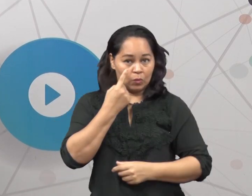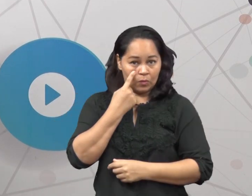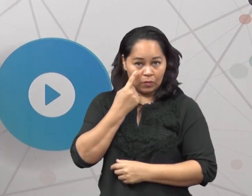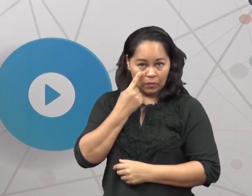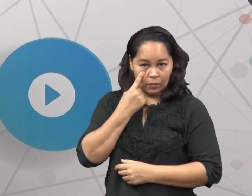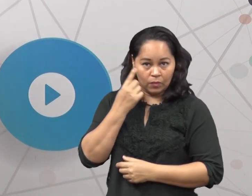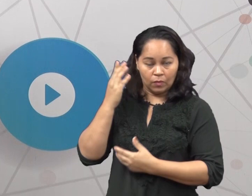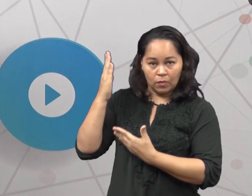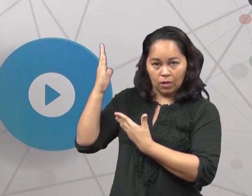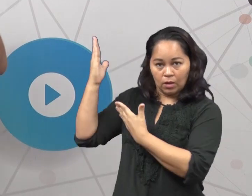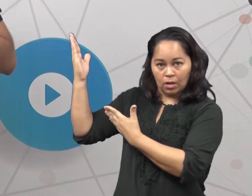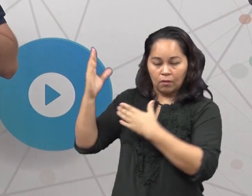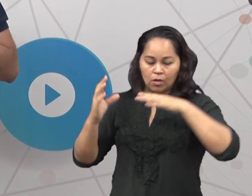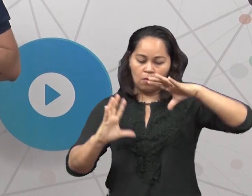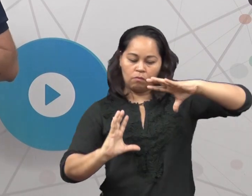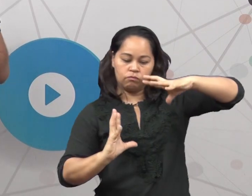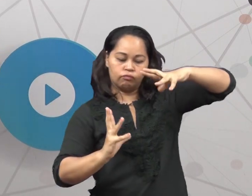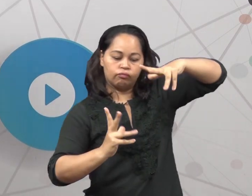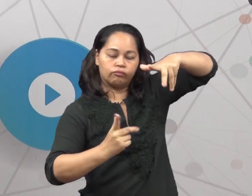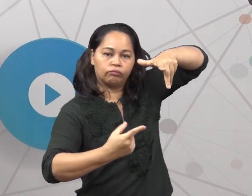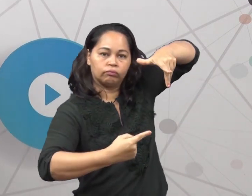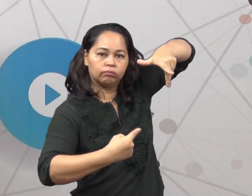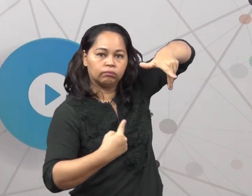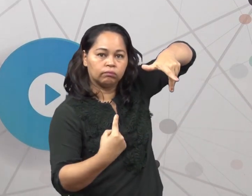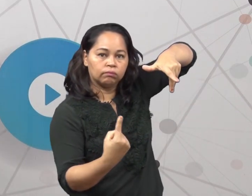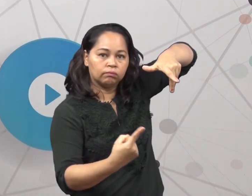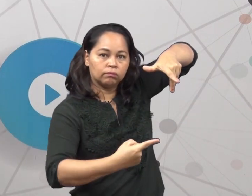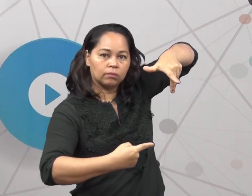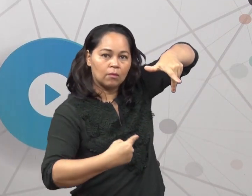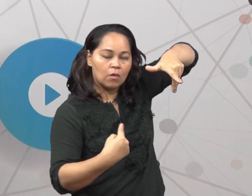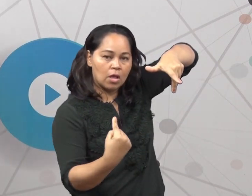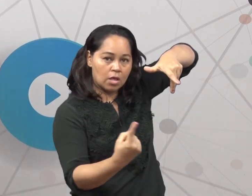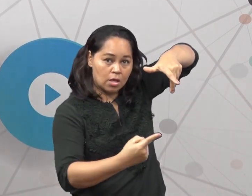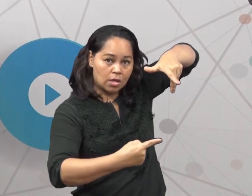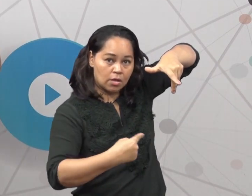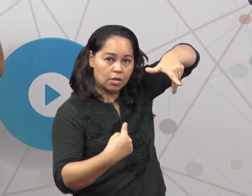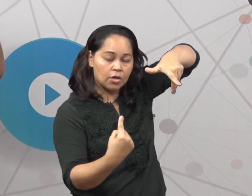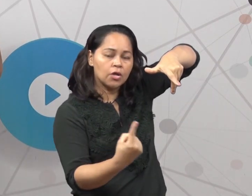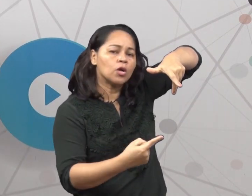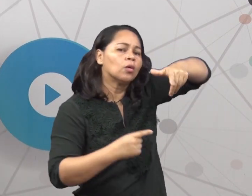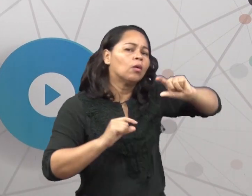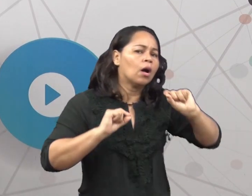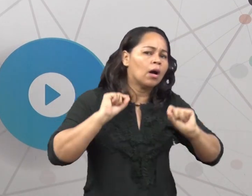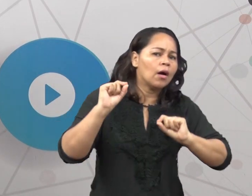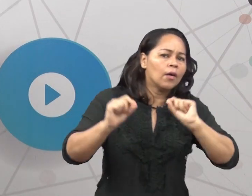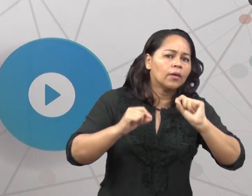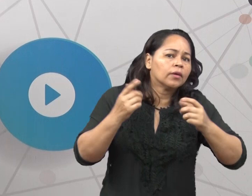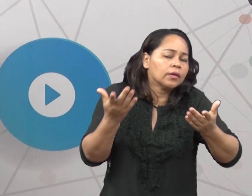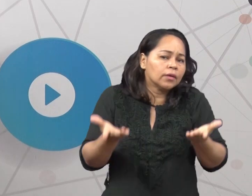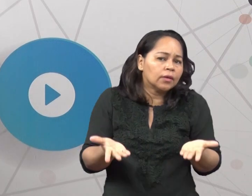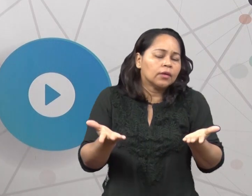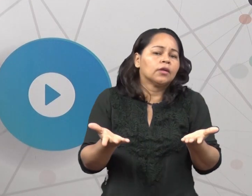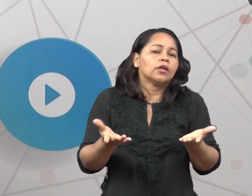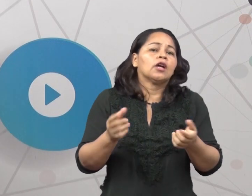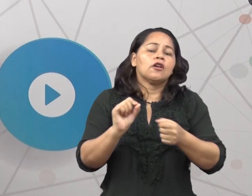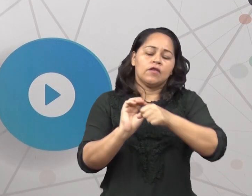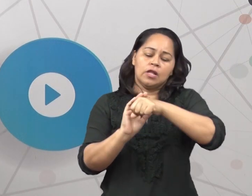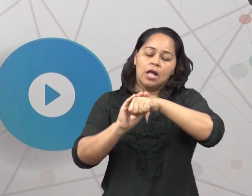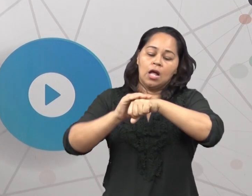em torno dela mesma. E a partir desse giro dela, ela faz a